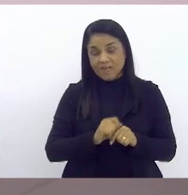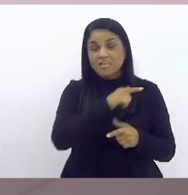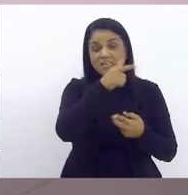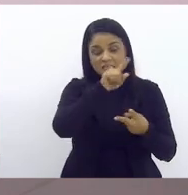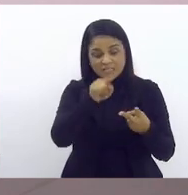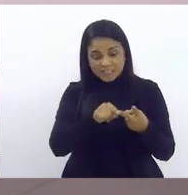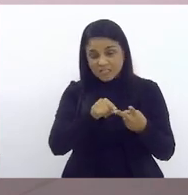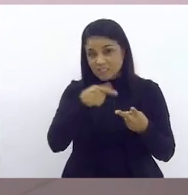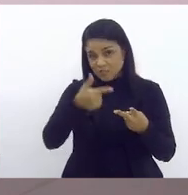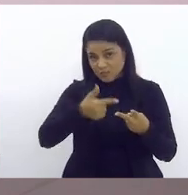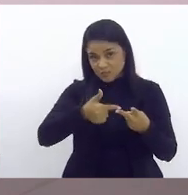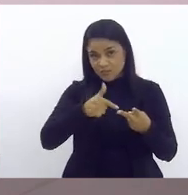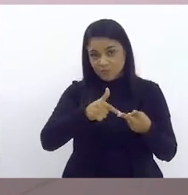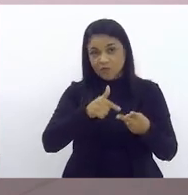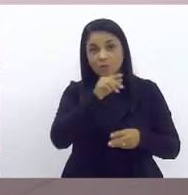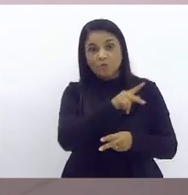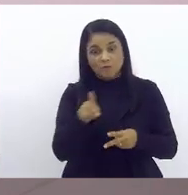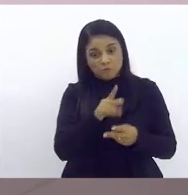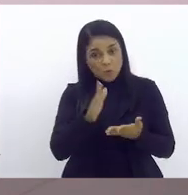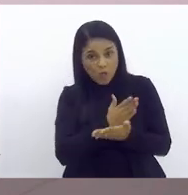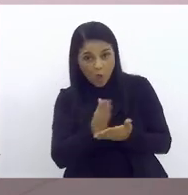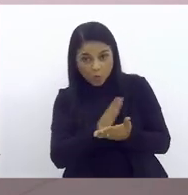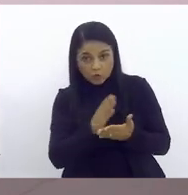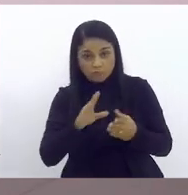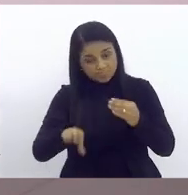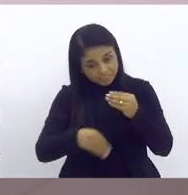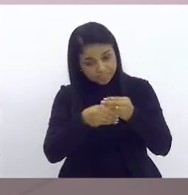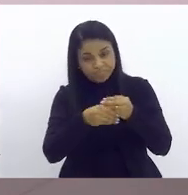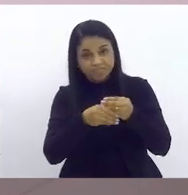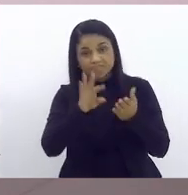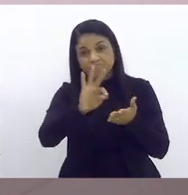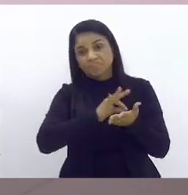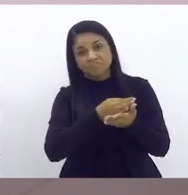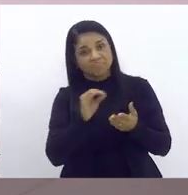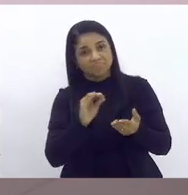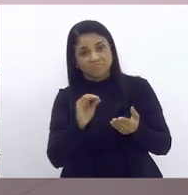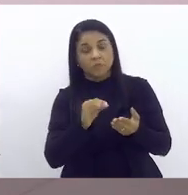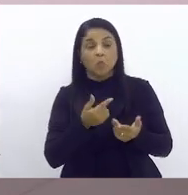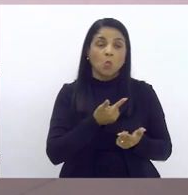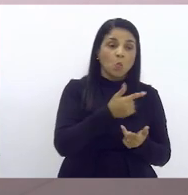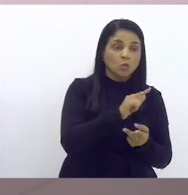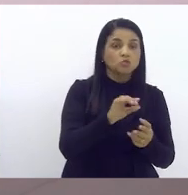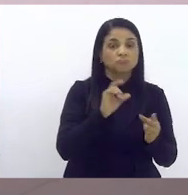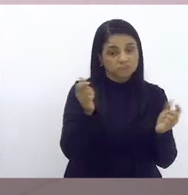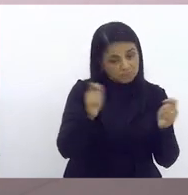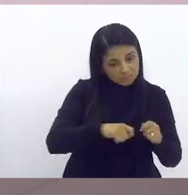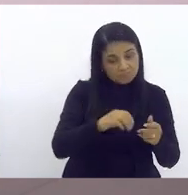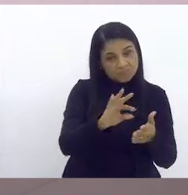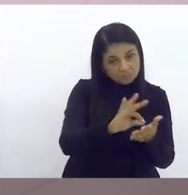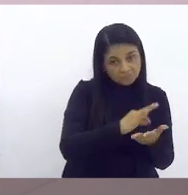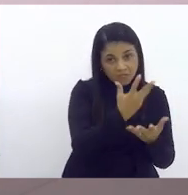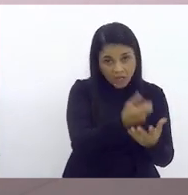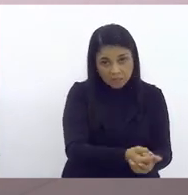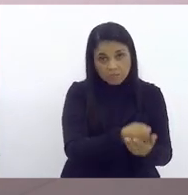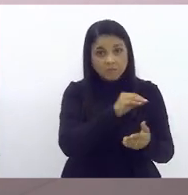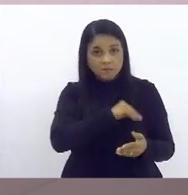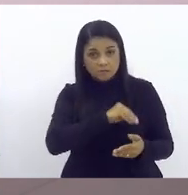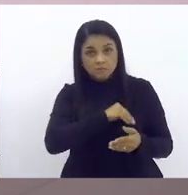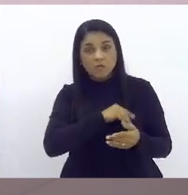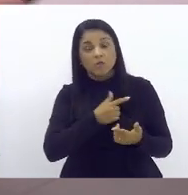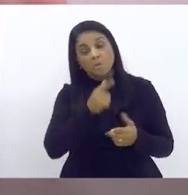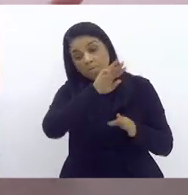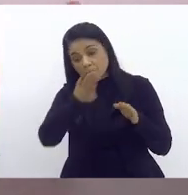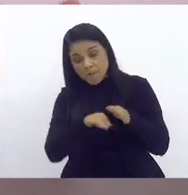né, ou seja, alguns professores não estão recebendo essa rúbrica, outros estão recebendo, e os que estão recebendo recebem a menos do que deveriam